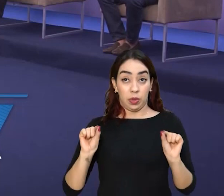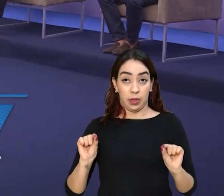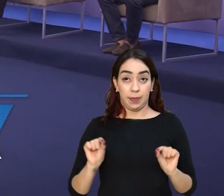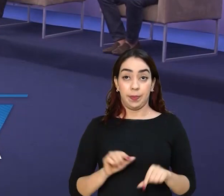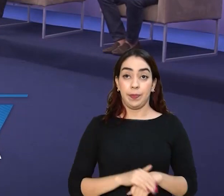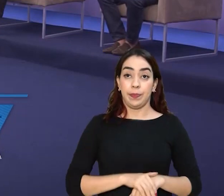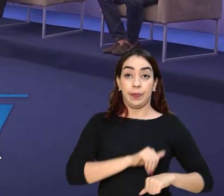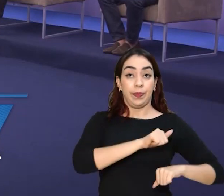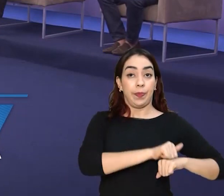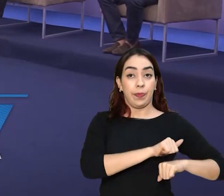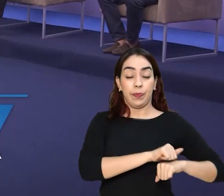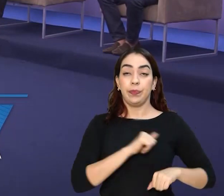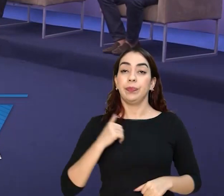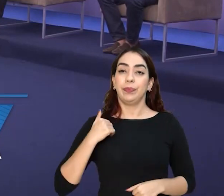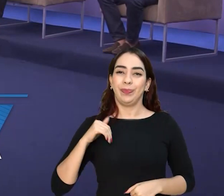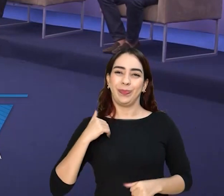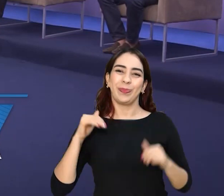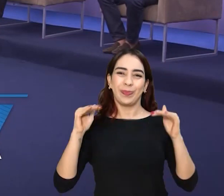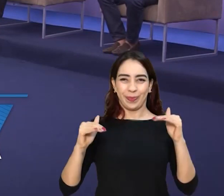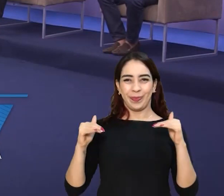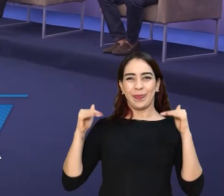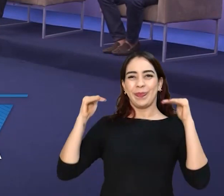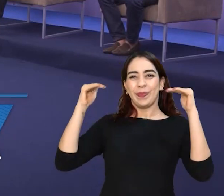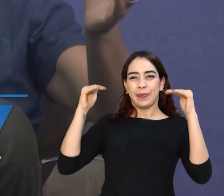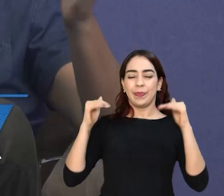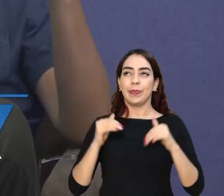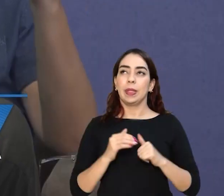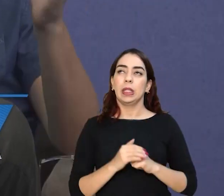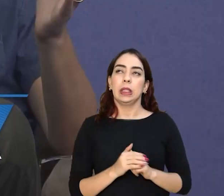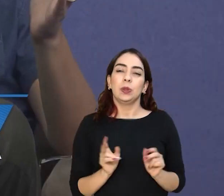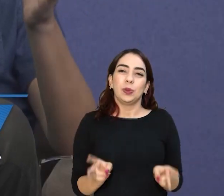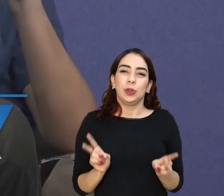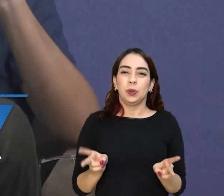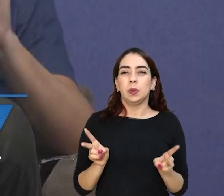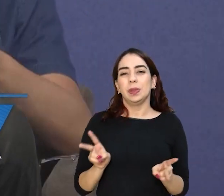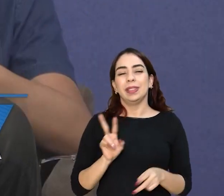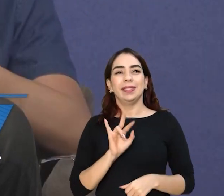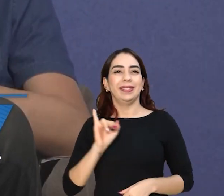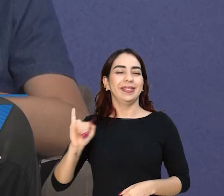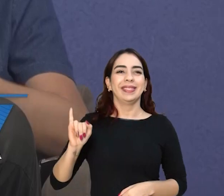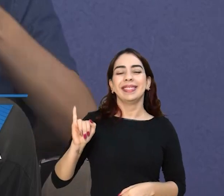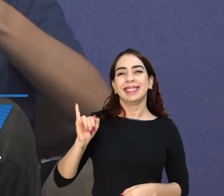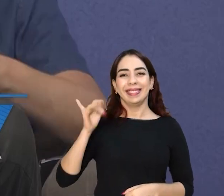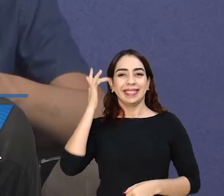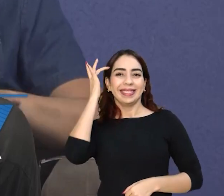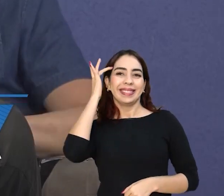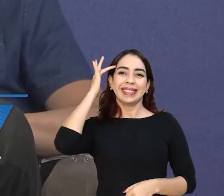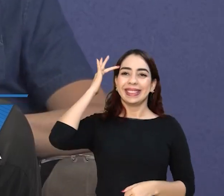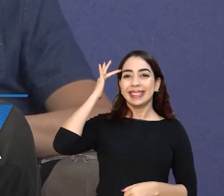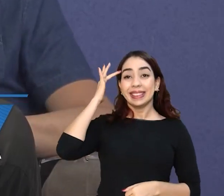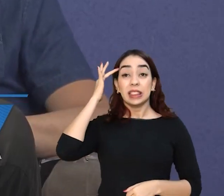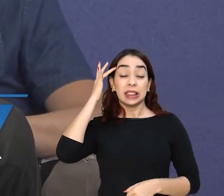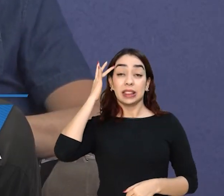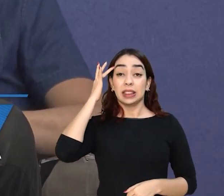hype, para usar uma palavra da moda, tiverem Série A, Série B, Ceará voltar, não sei o quê, eles vão continuar convivendo num estádio